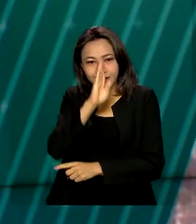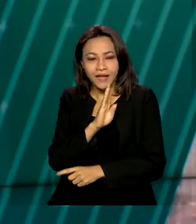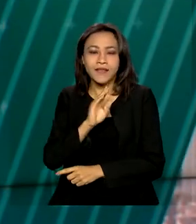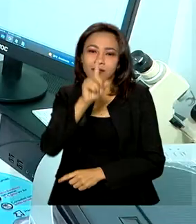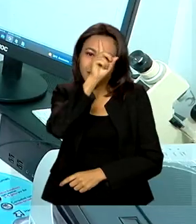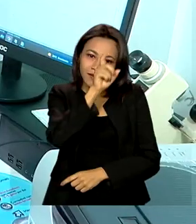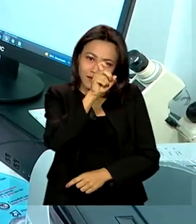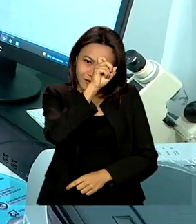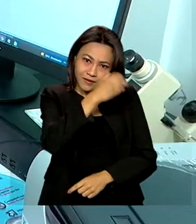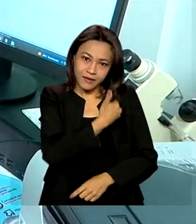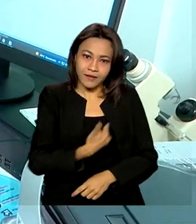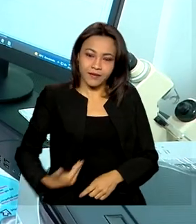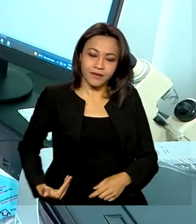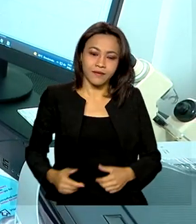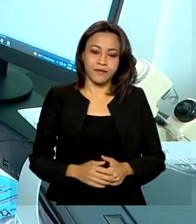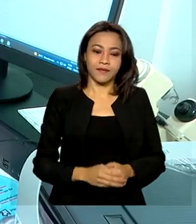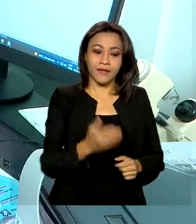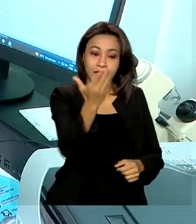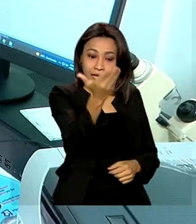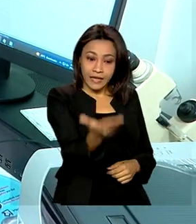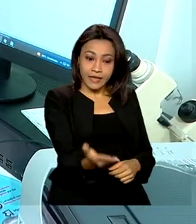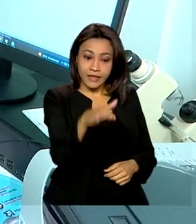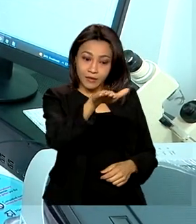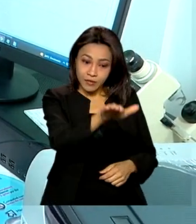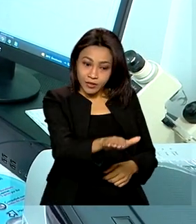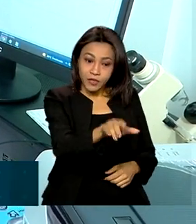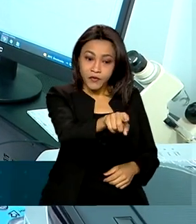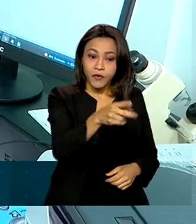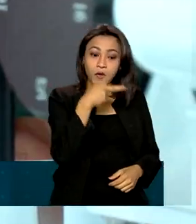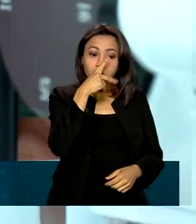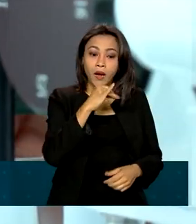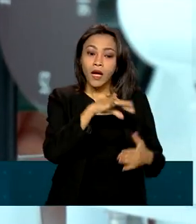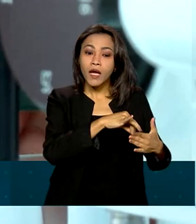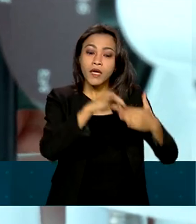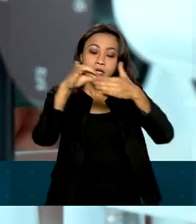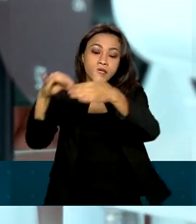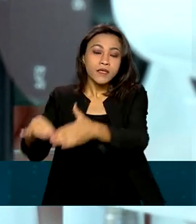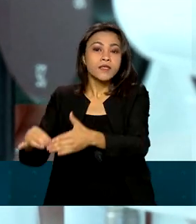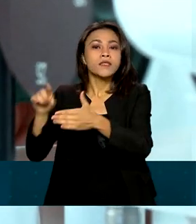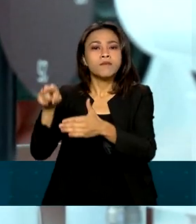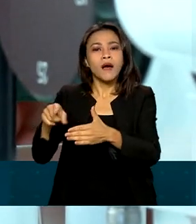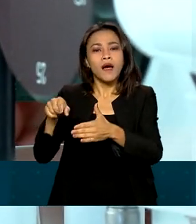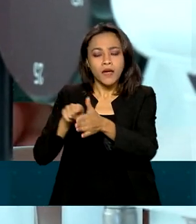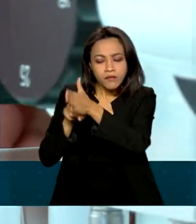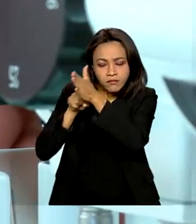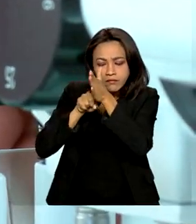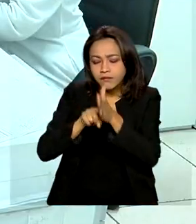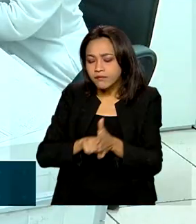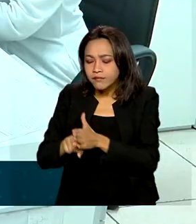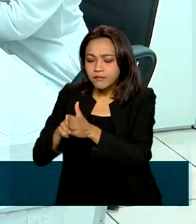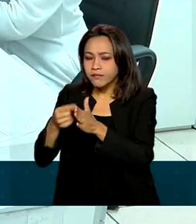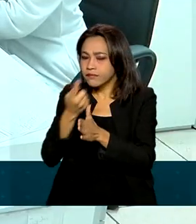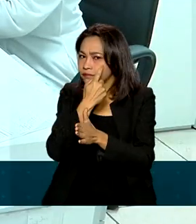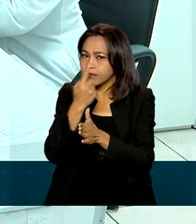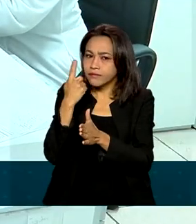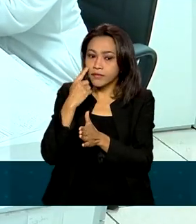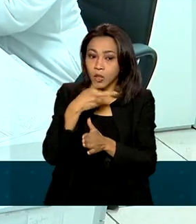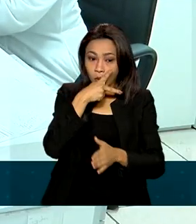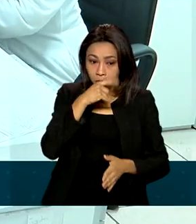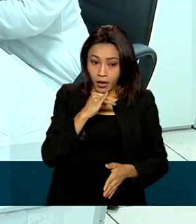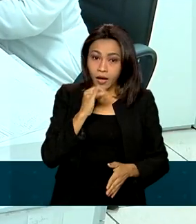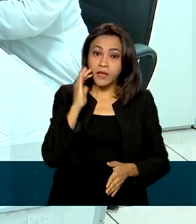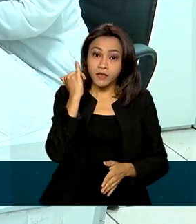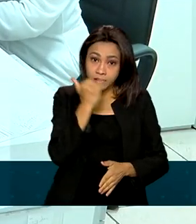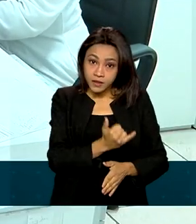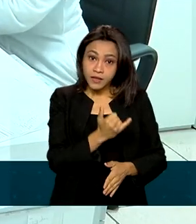Único de Saúde Hotel foi com os pais é esse hospital em Brasília para uma consulta oftalmológica segundo o pai